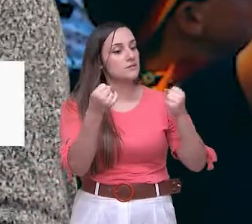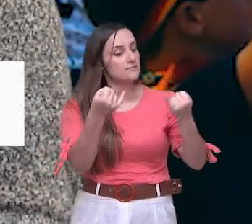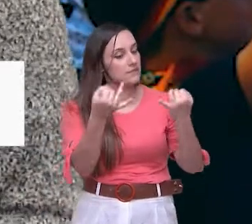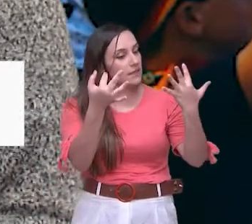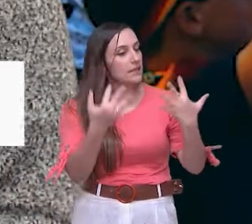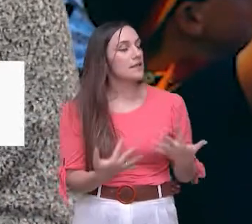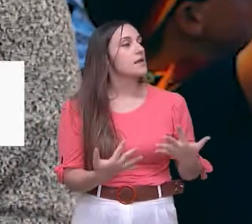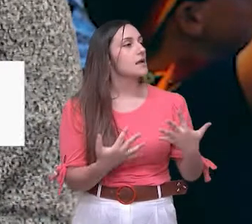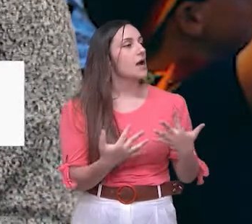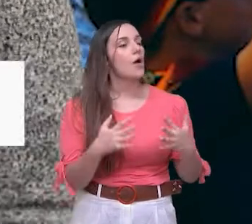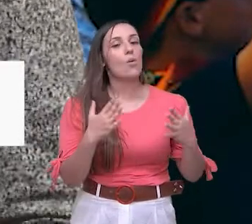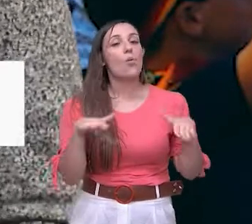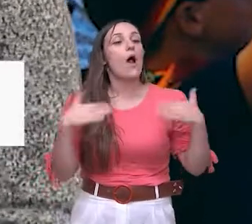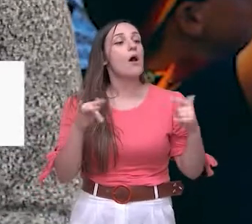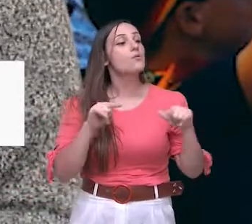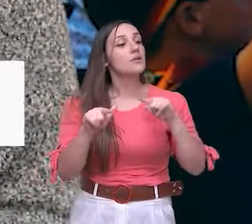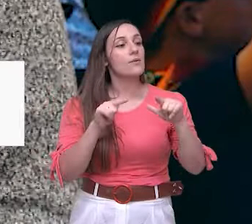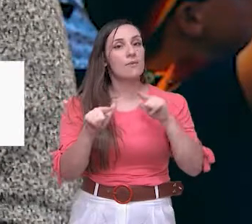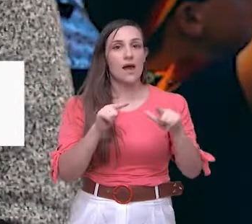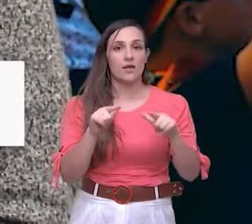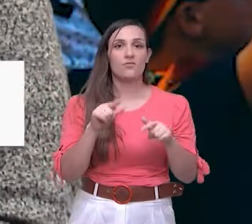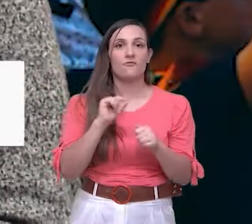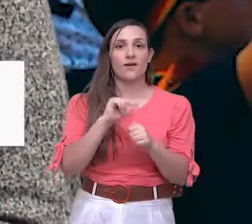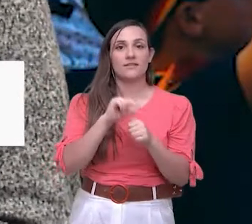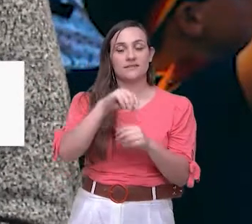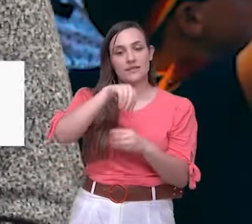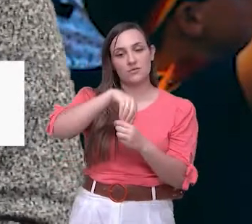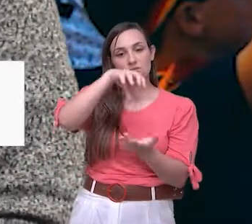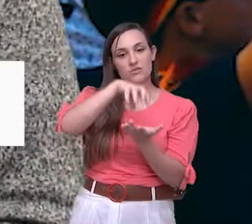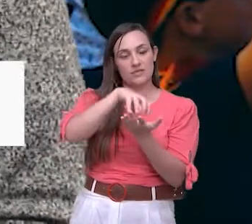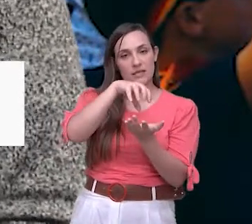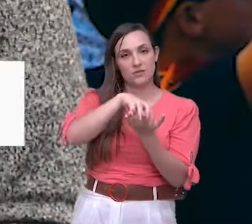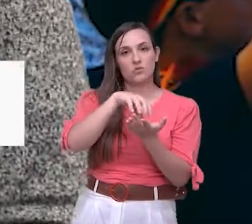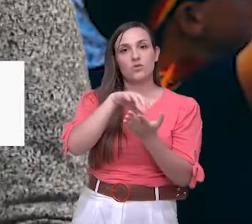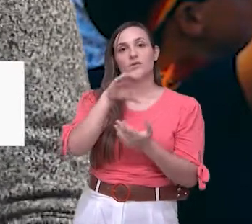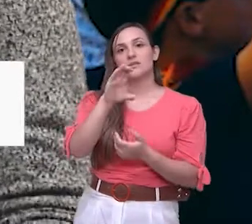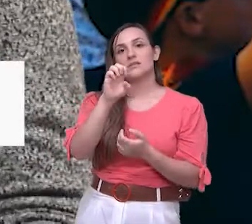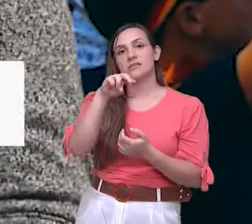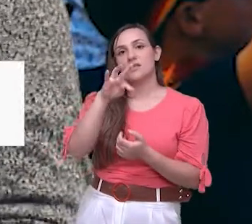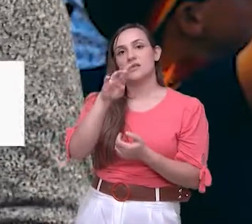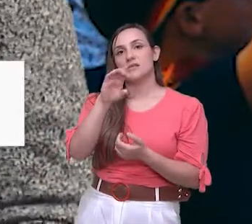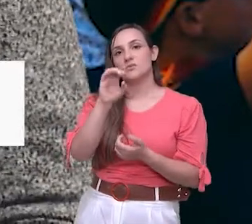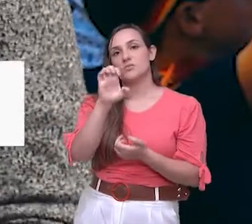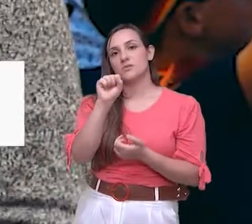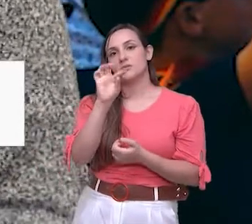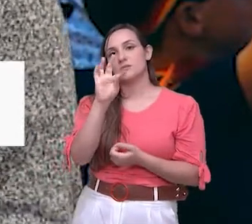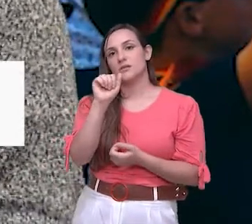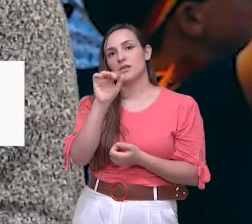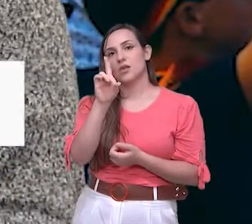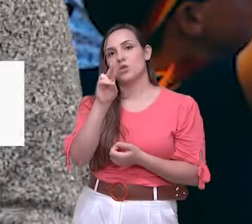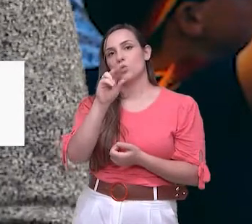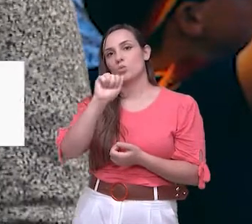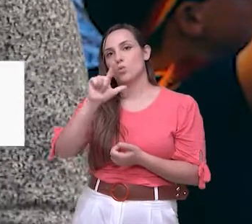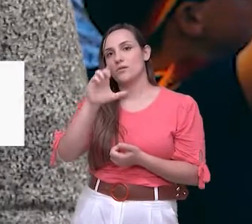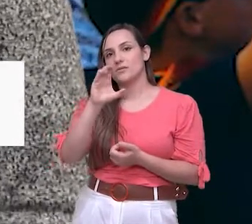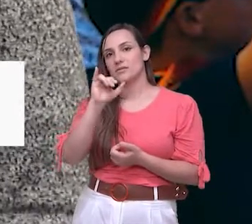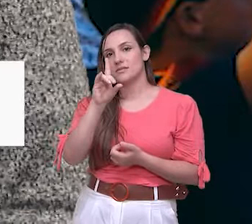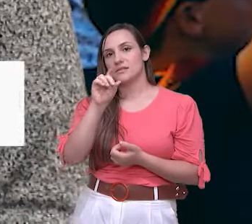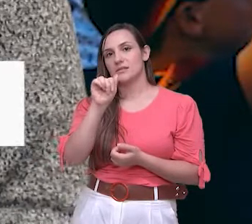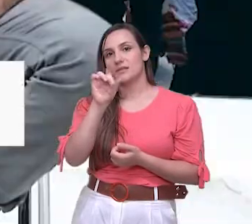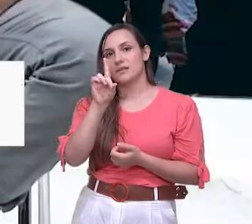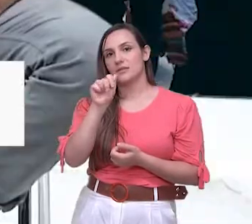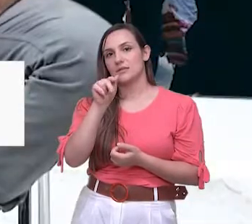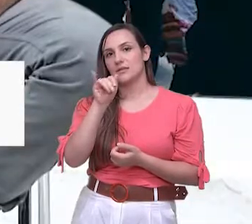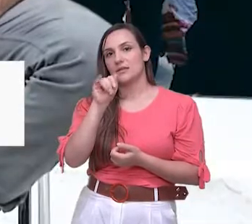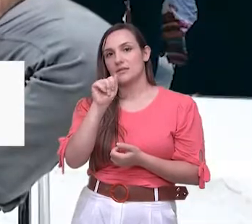falar um pouquinho sobre atuação no Centro Estadual de cidadania LGBT e como a gente vai trabalhando aí com a sua população em